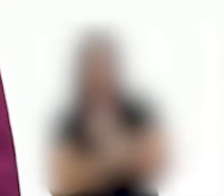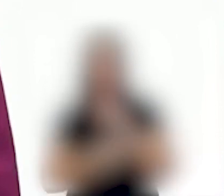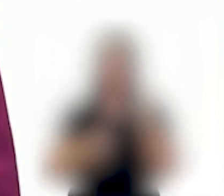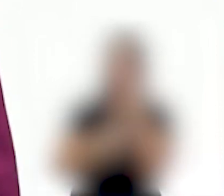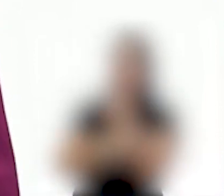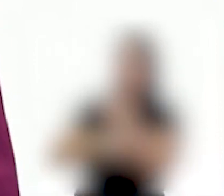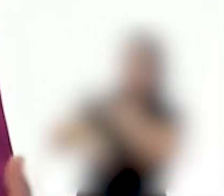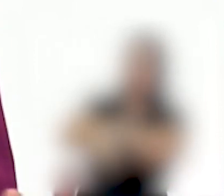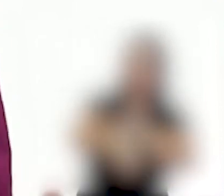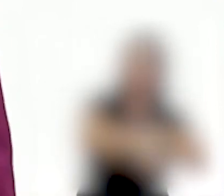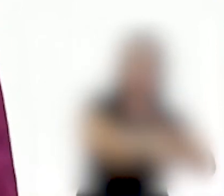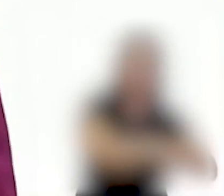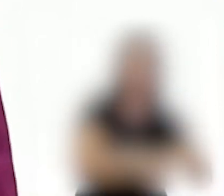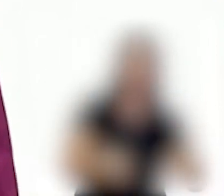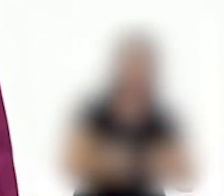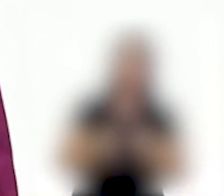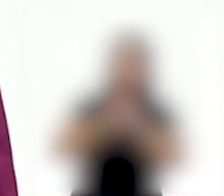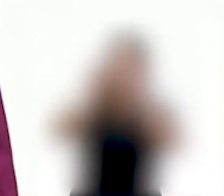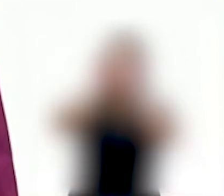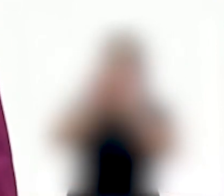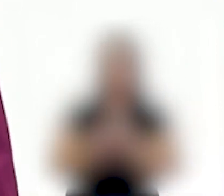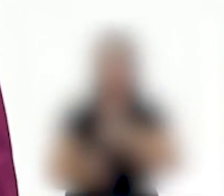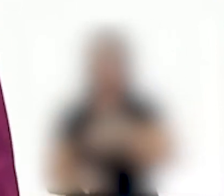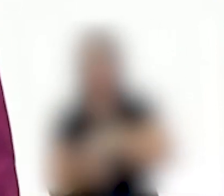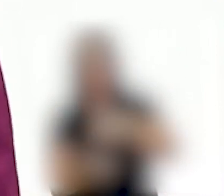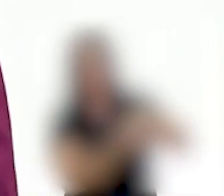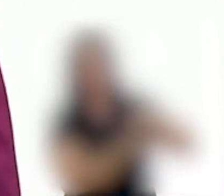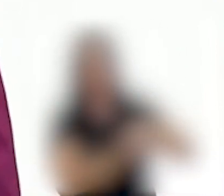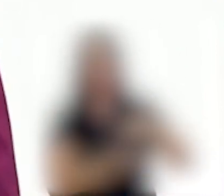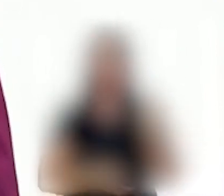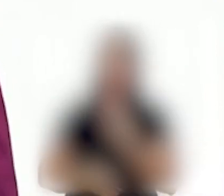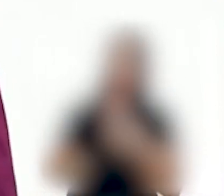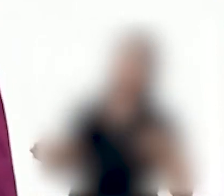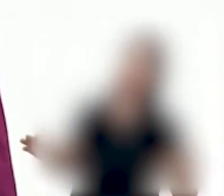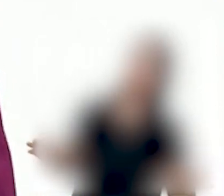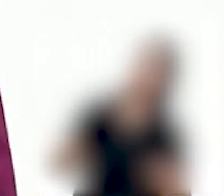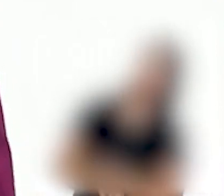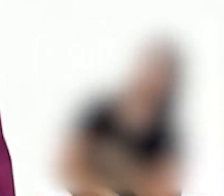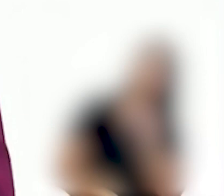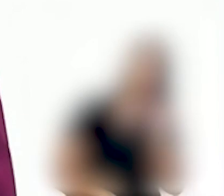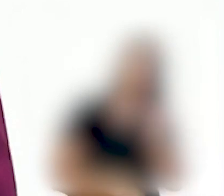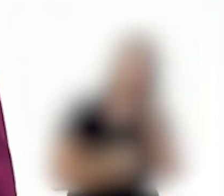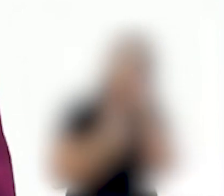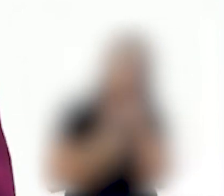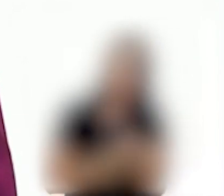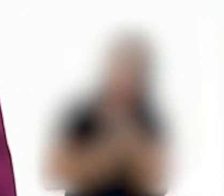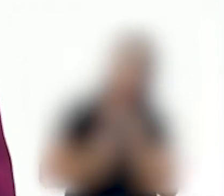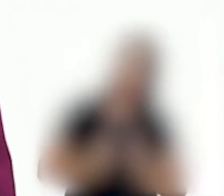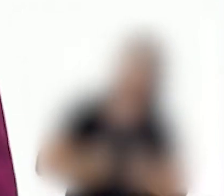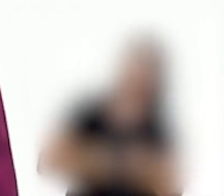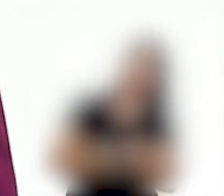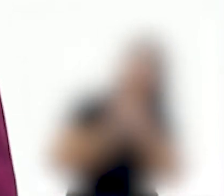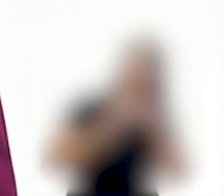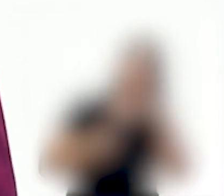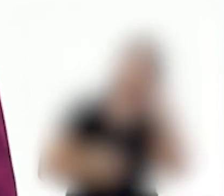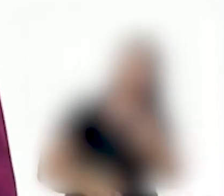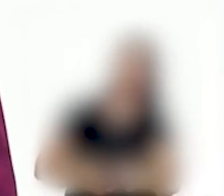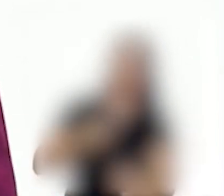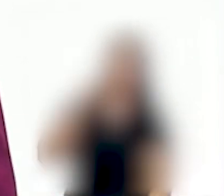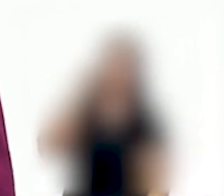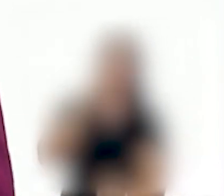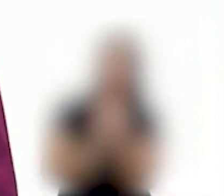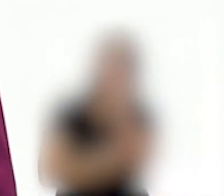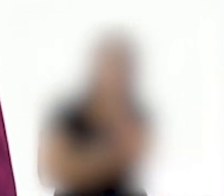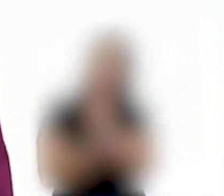do campus, na estruturação dos blocos. Estamos prontos para continuar firmemente nessa construção de uma